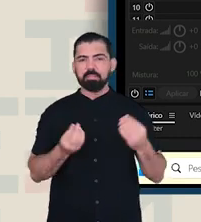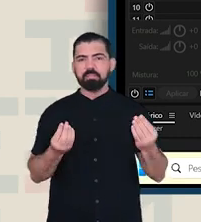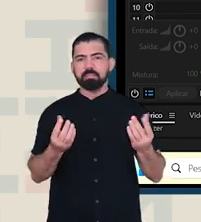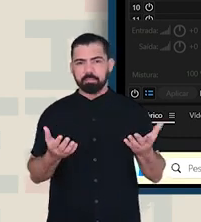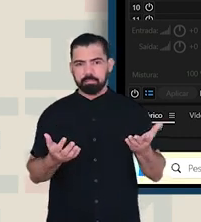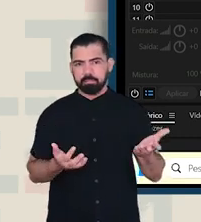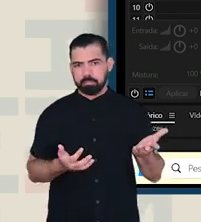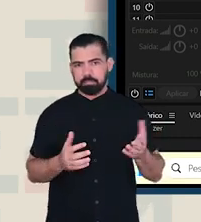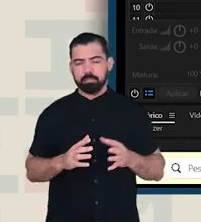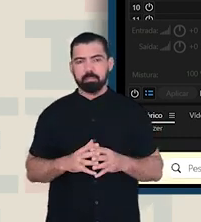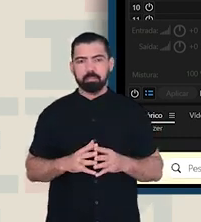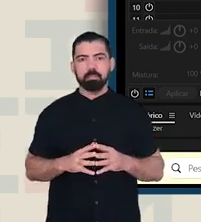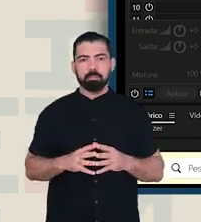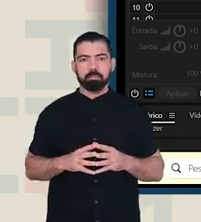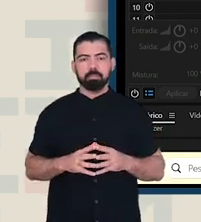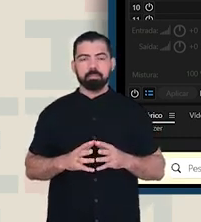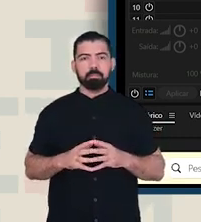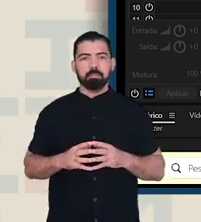quê?